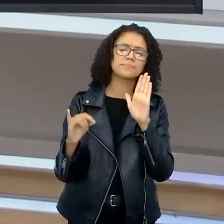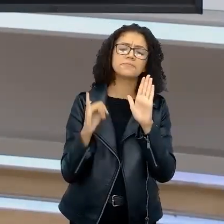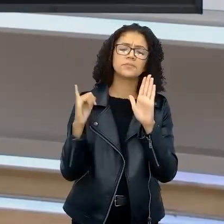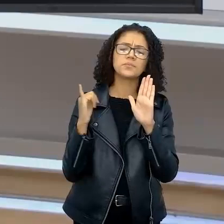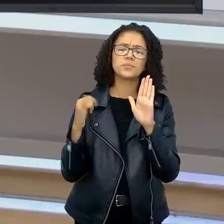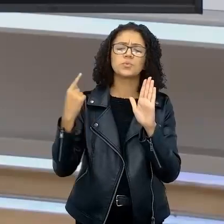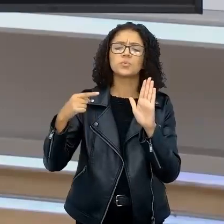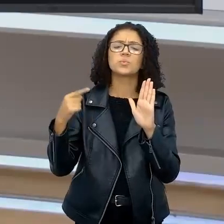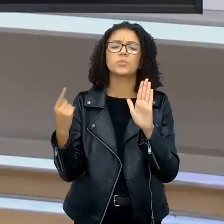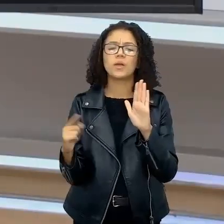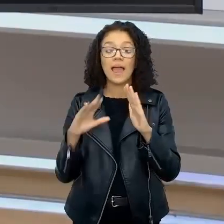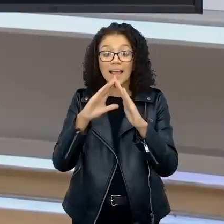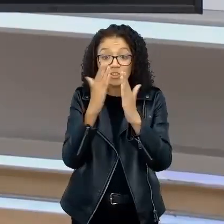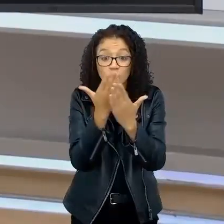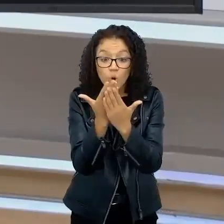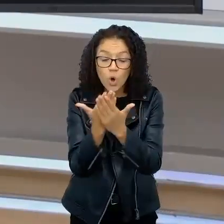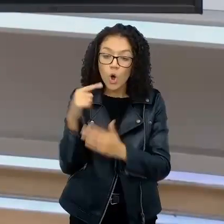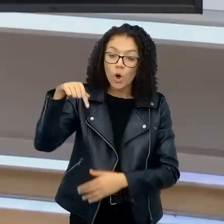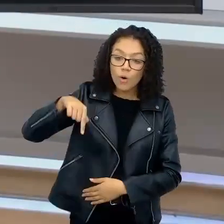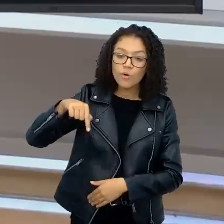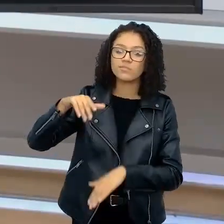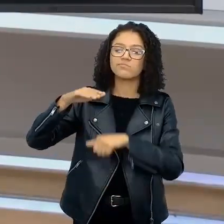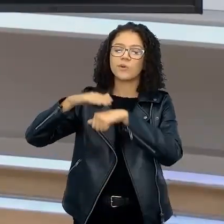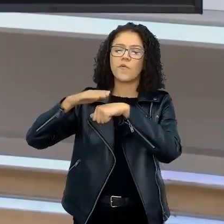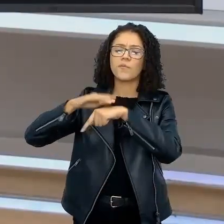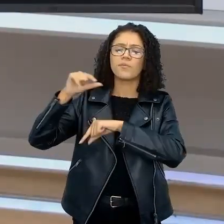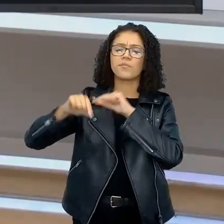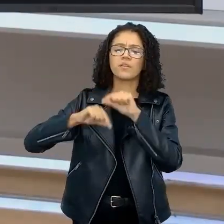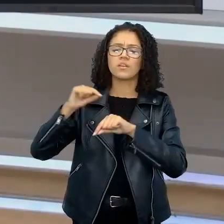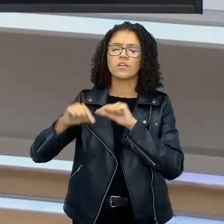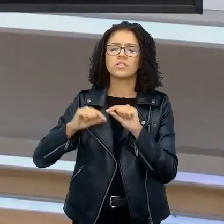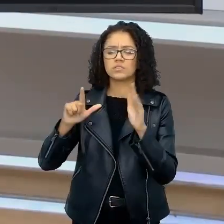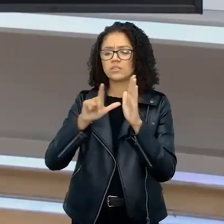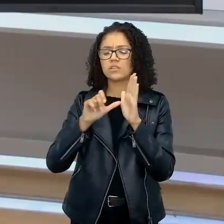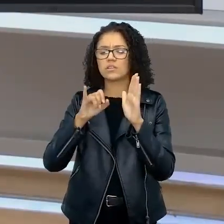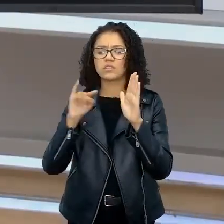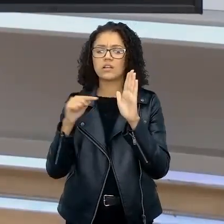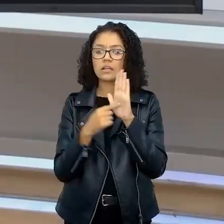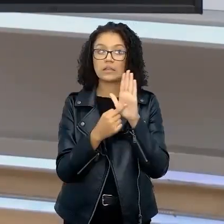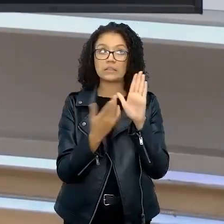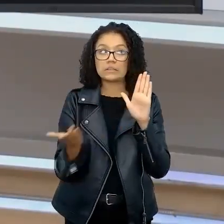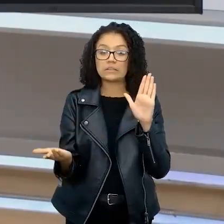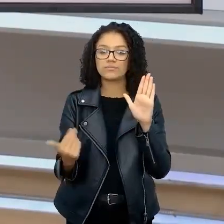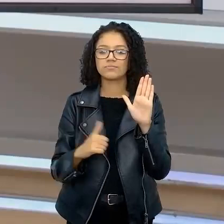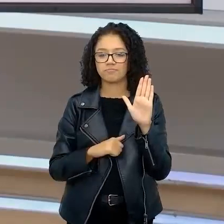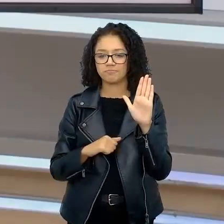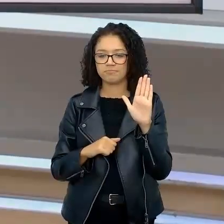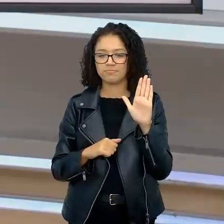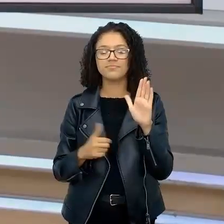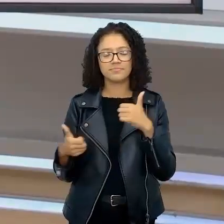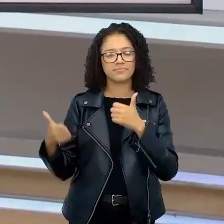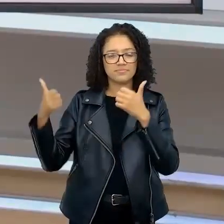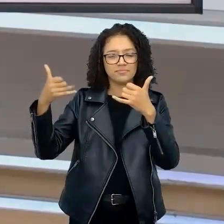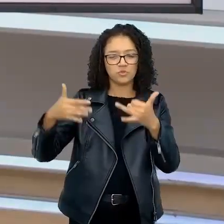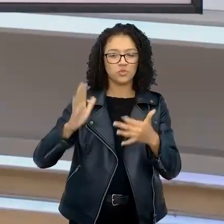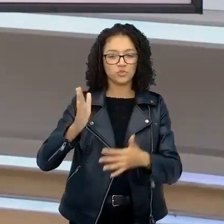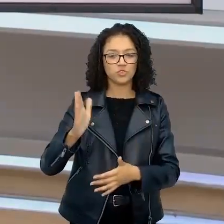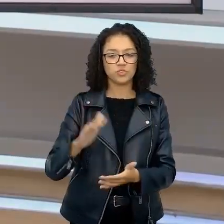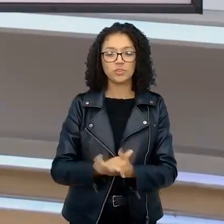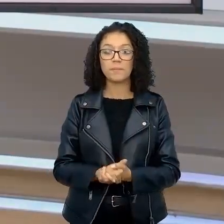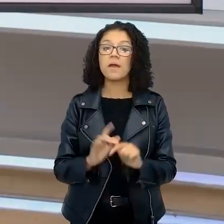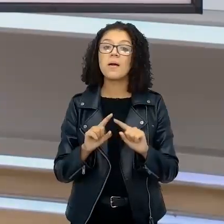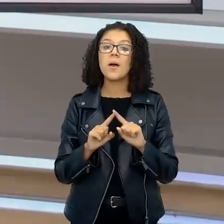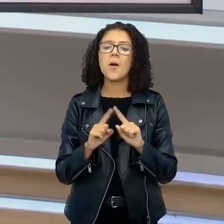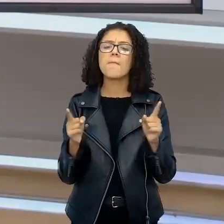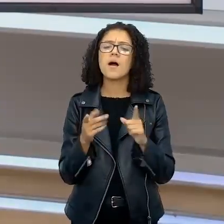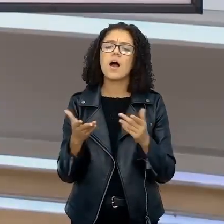ensino tem que fazer quando a gente pensa na implementação da Lei da Escuta Protegida, tá? Agora, antes da gente